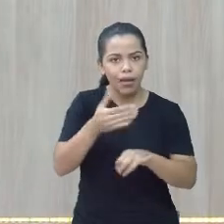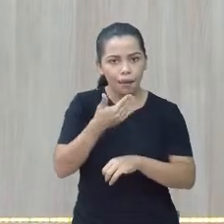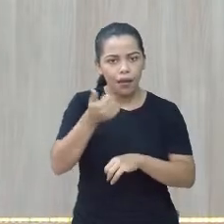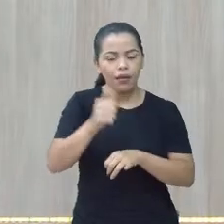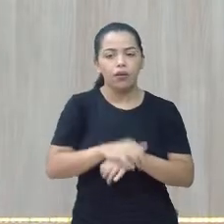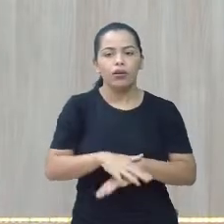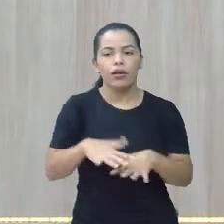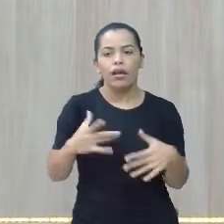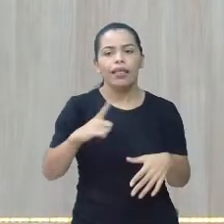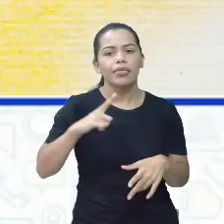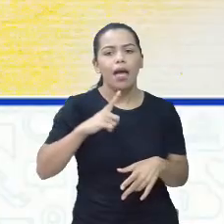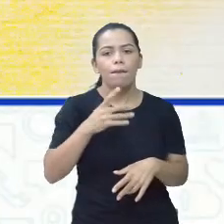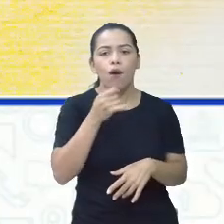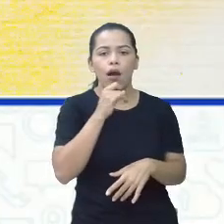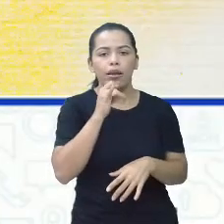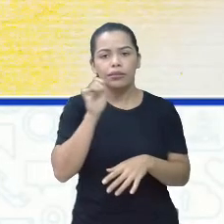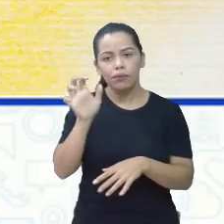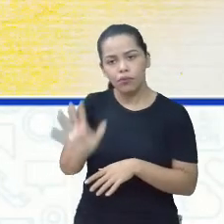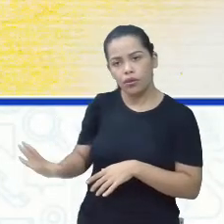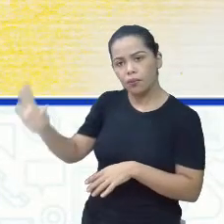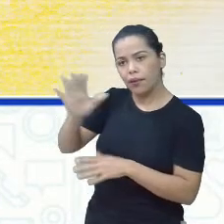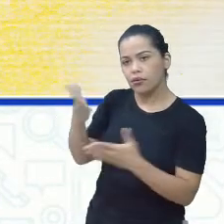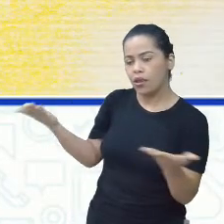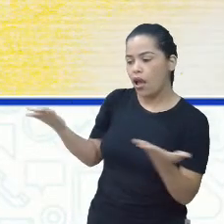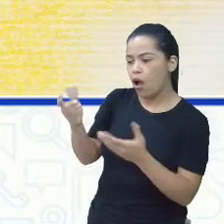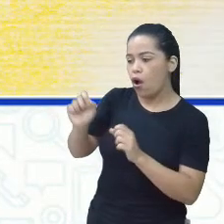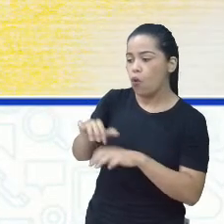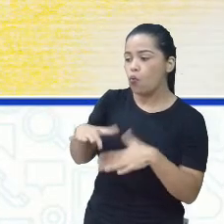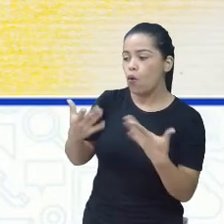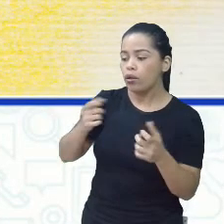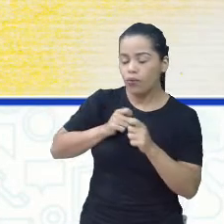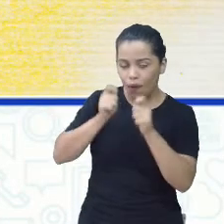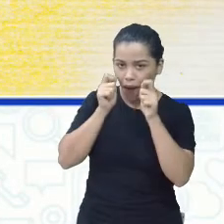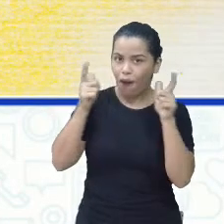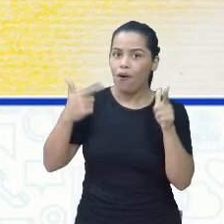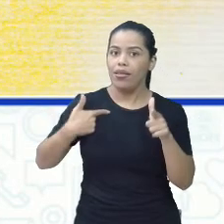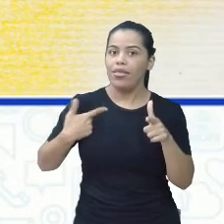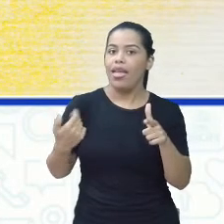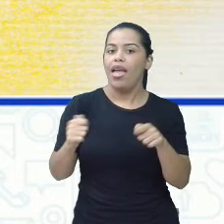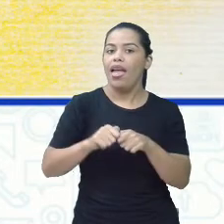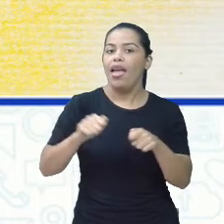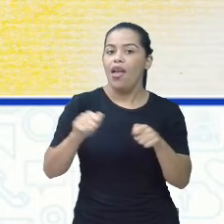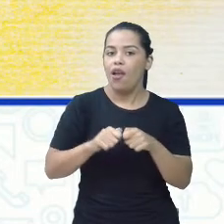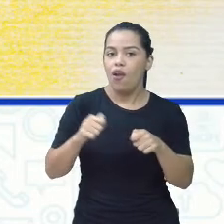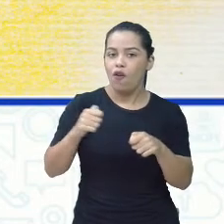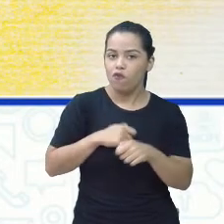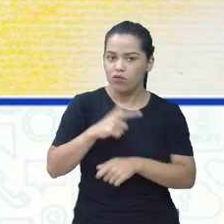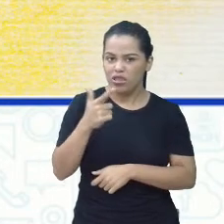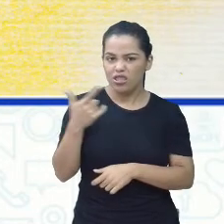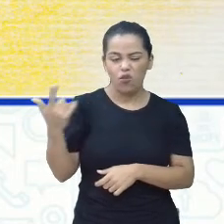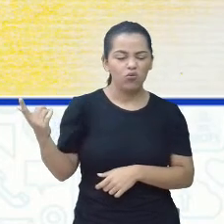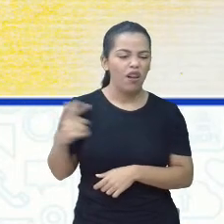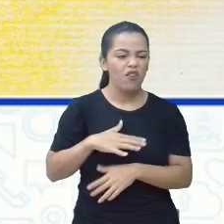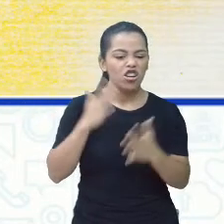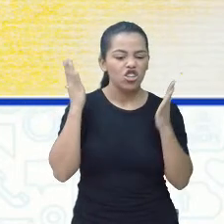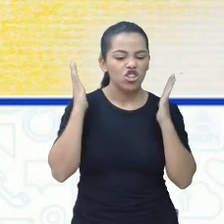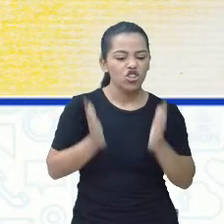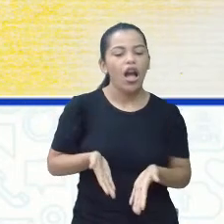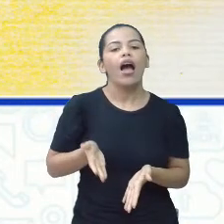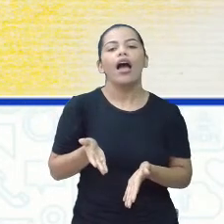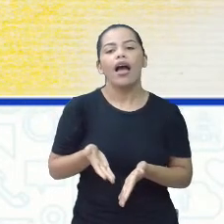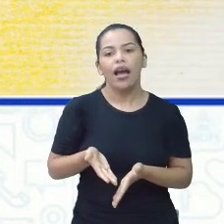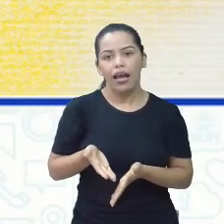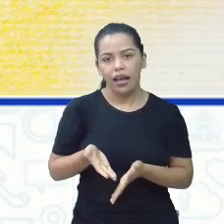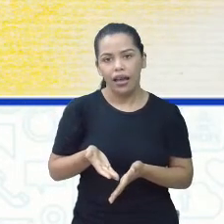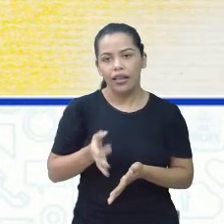um exemplo do gráfico de quando eu acordei e fiz esse slide. Estava com 35% de mau humor, 33%